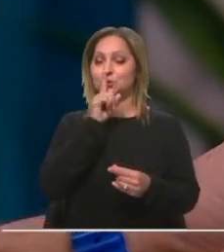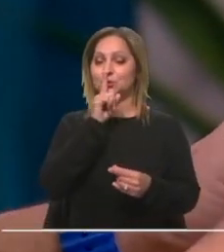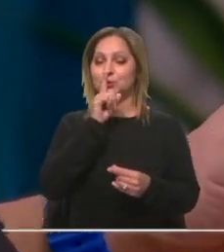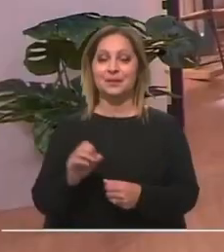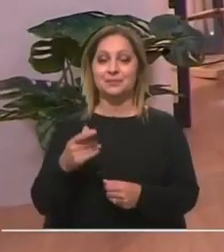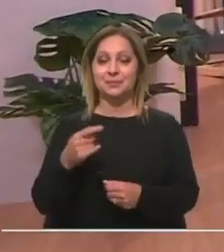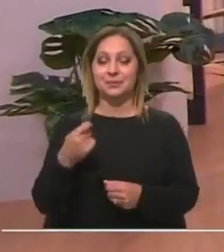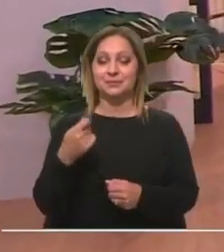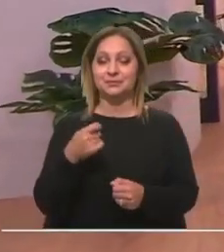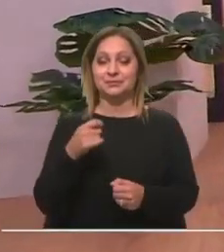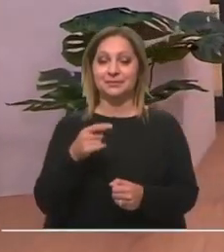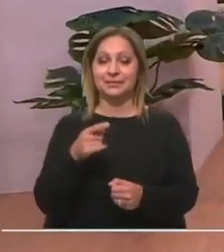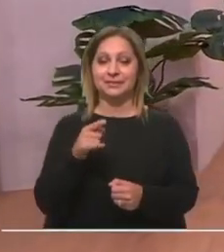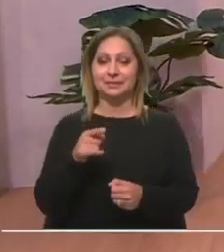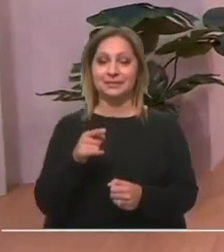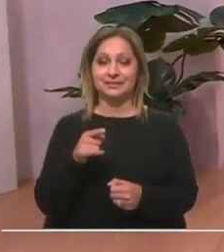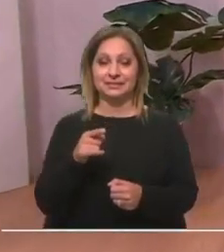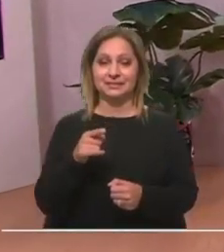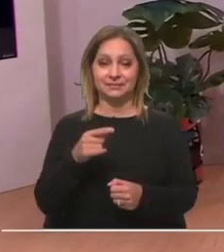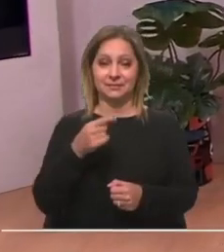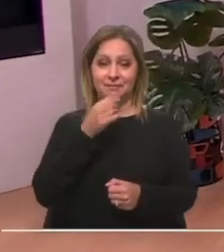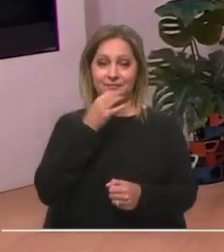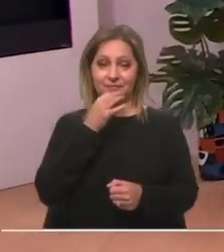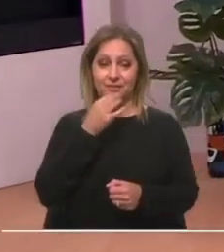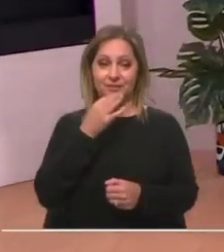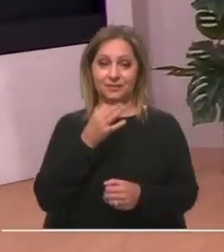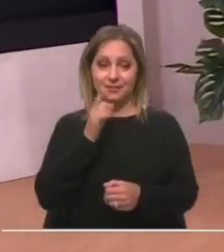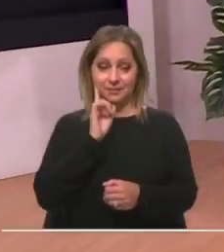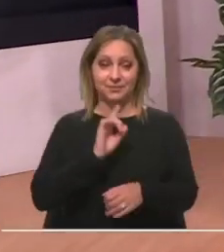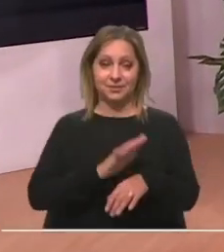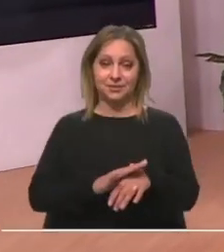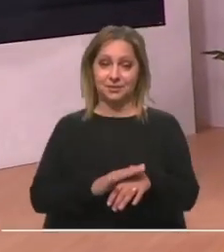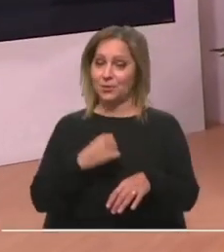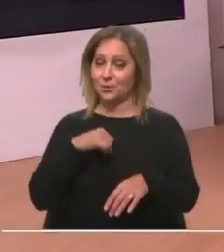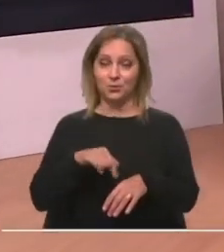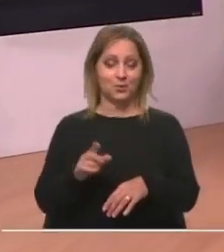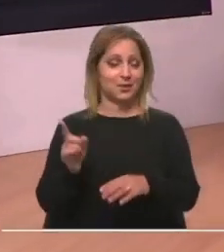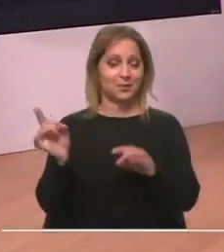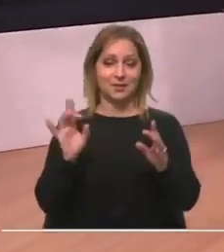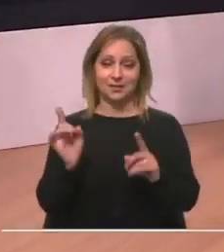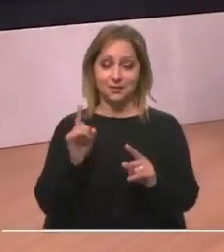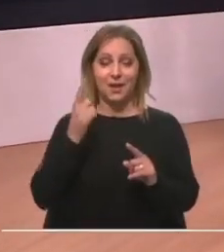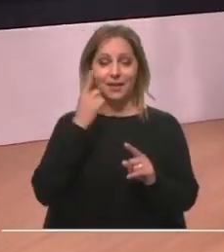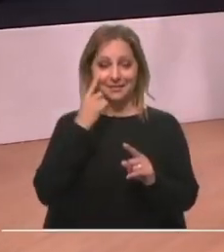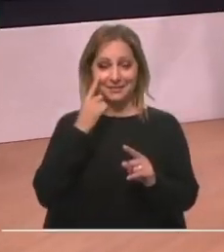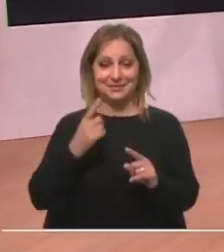Gordura na cara? Eu acho que esta base... Eu estou a falar muito a sério, minhas queridas. Eu não estou aqui a brincar. Muita atenção a isto.